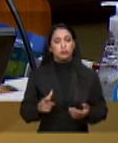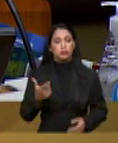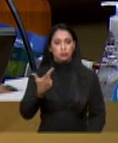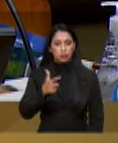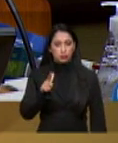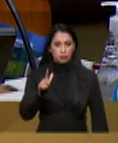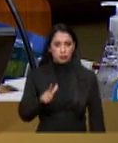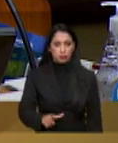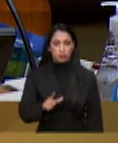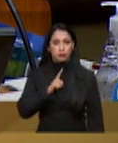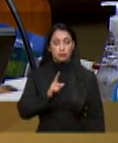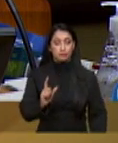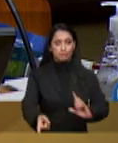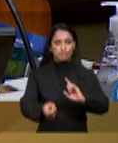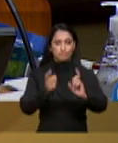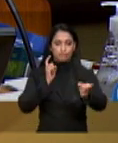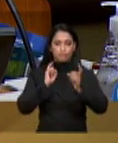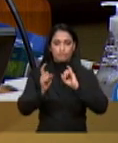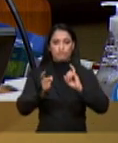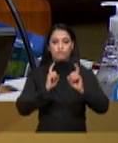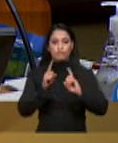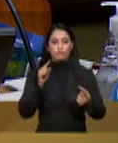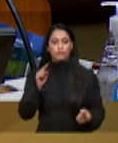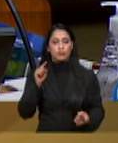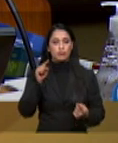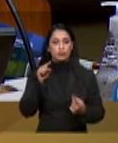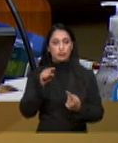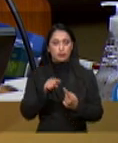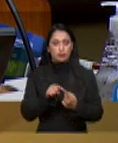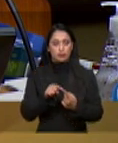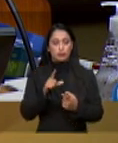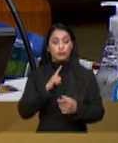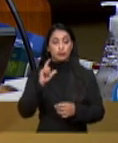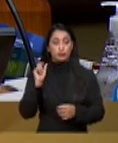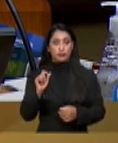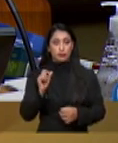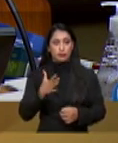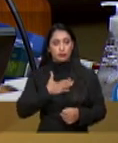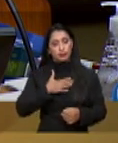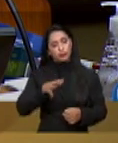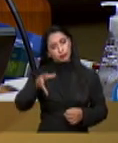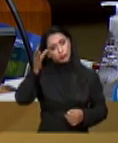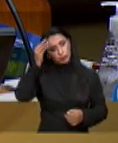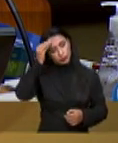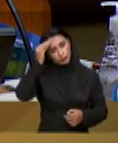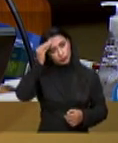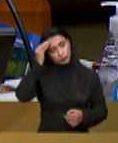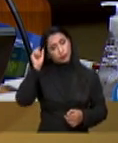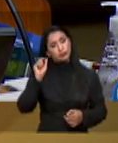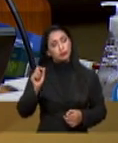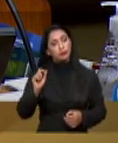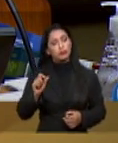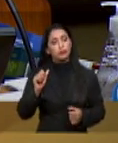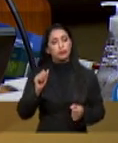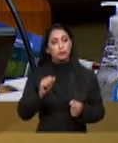repise-se o caráter administrativo do objeto impugnado, ou seja, a meu ver, o dispositivo em